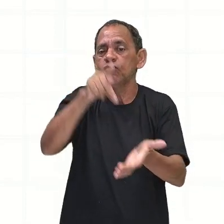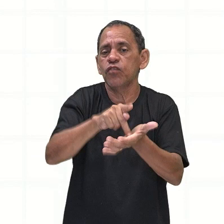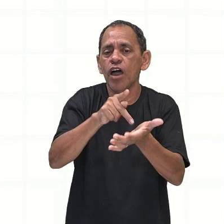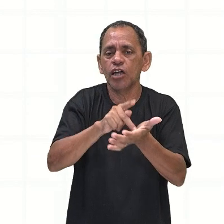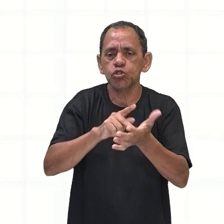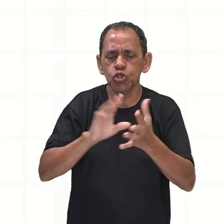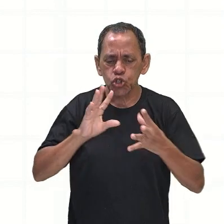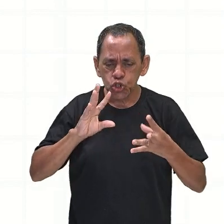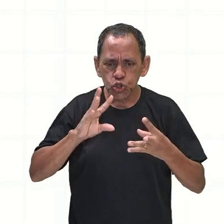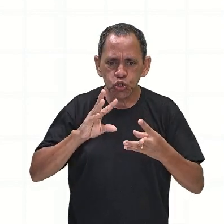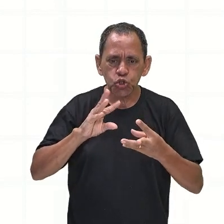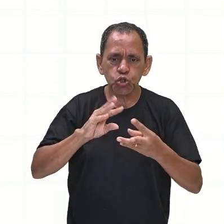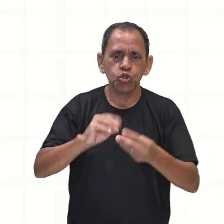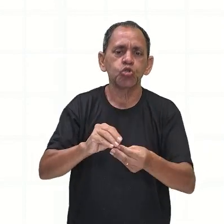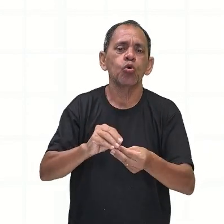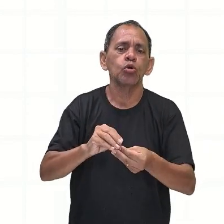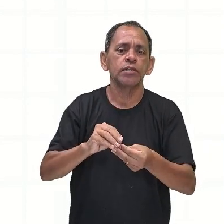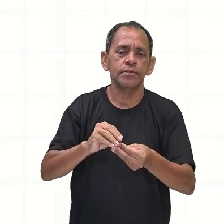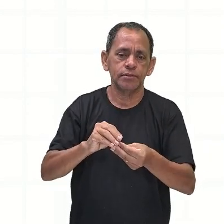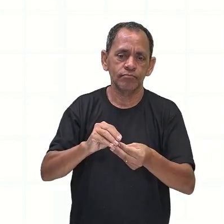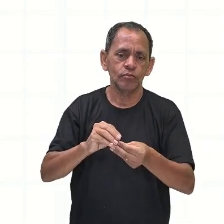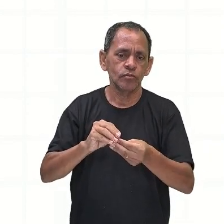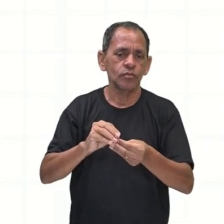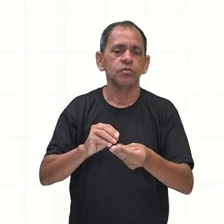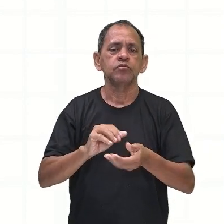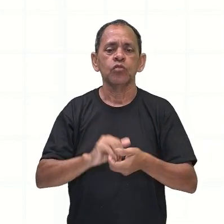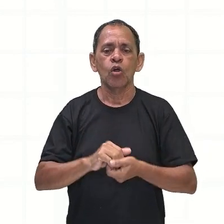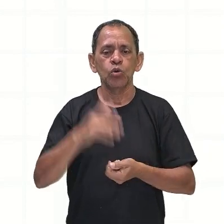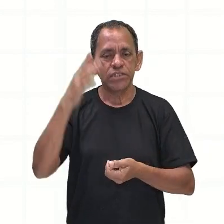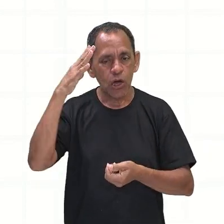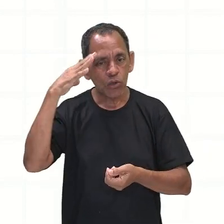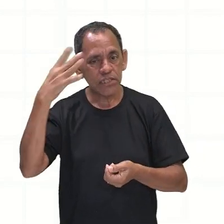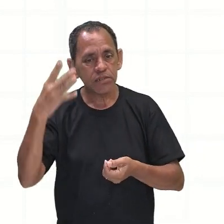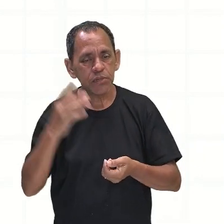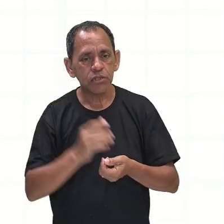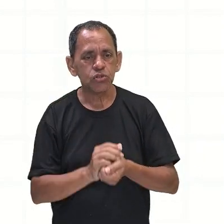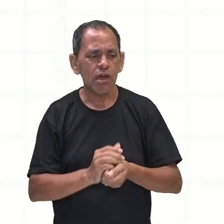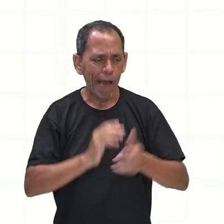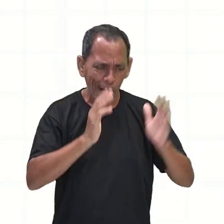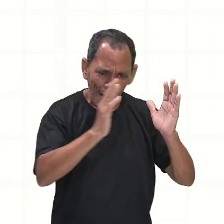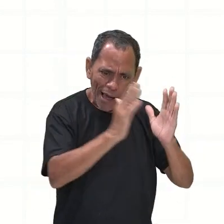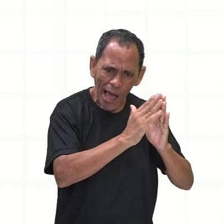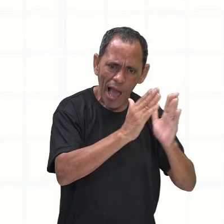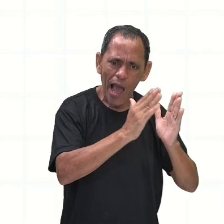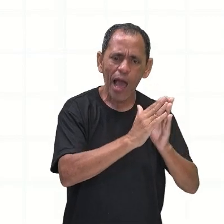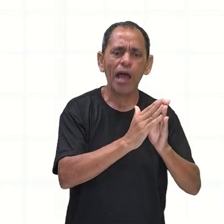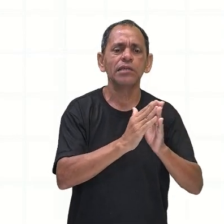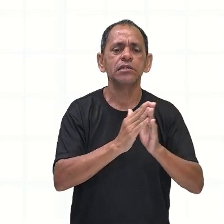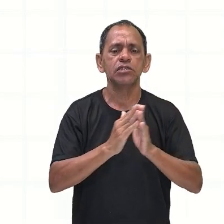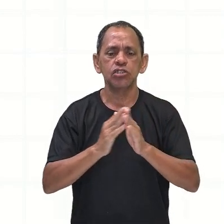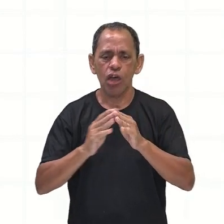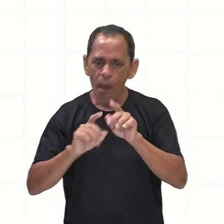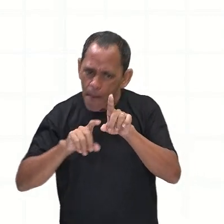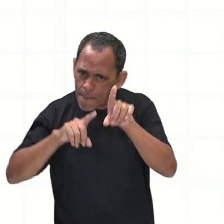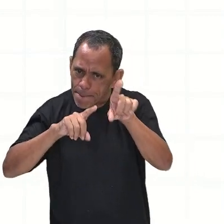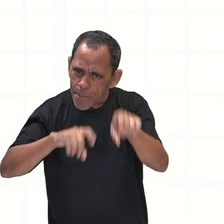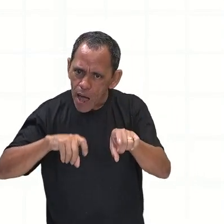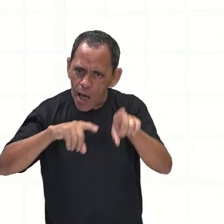esses enunciados. Ele faz uma recapitulação. Casas e pastos, árvores e plantações, tudo